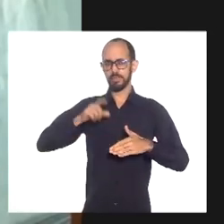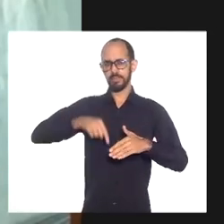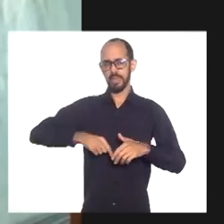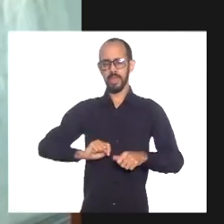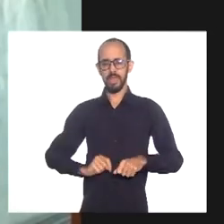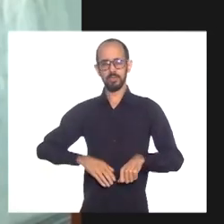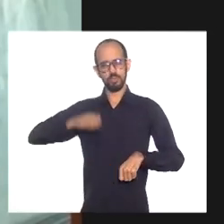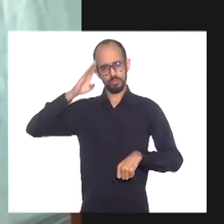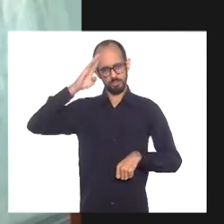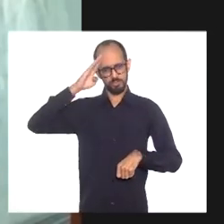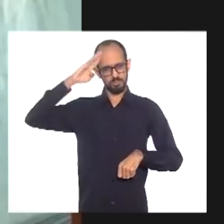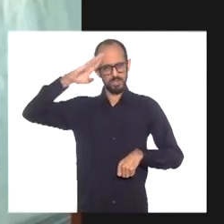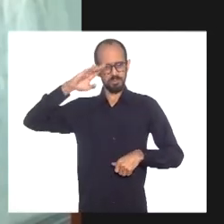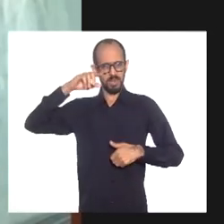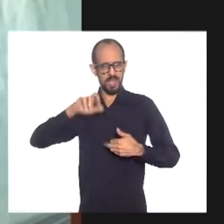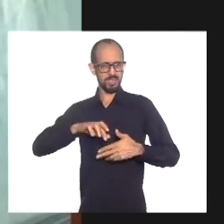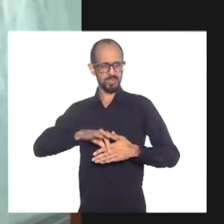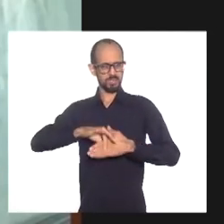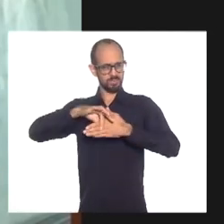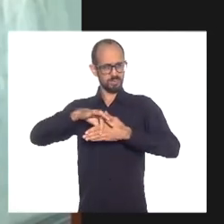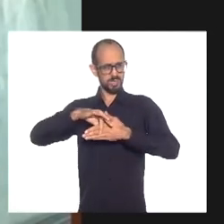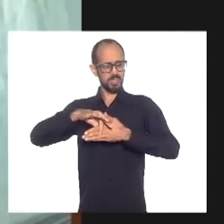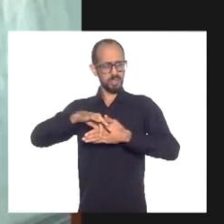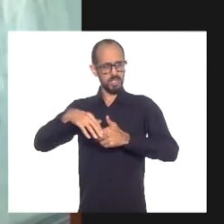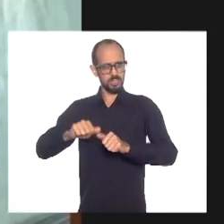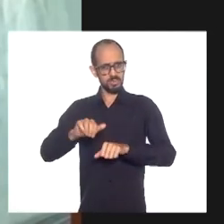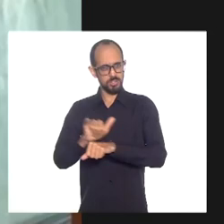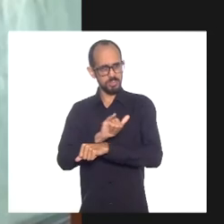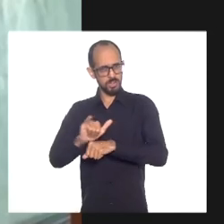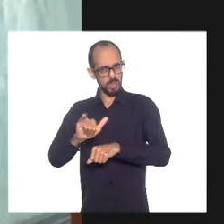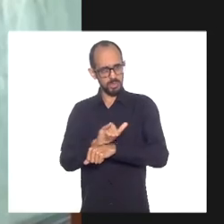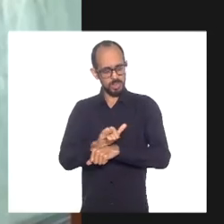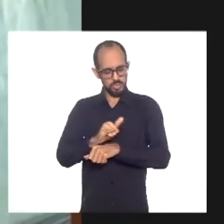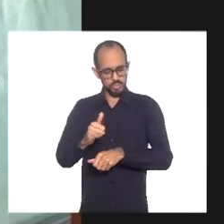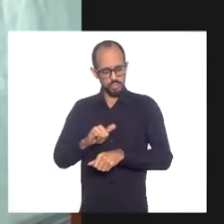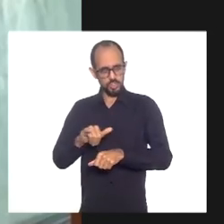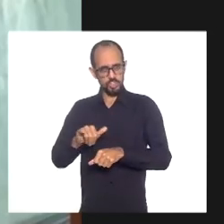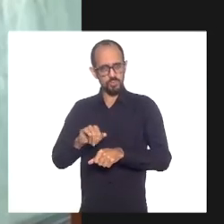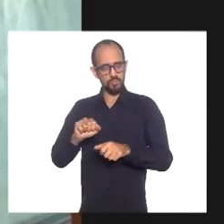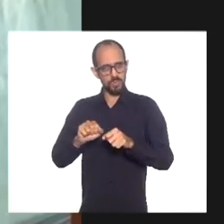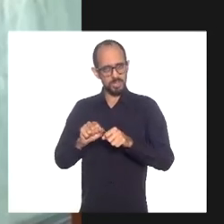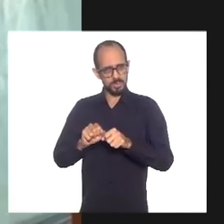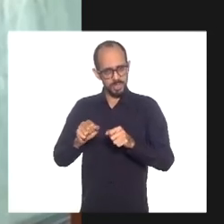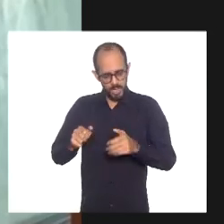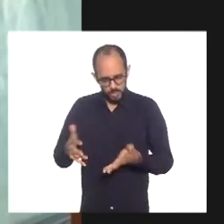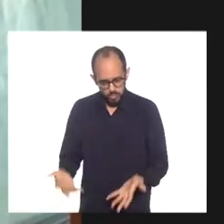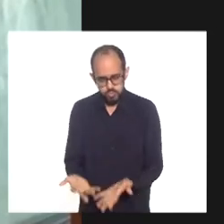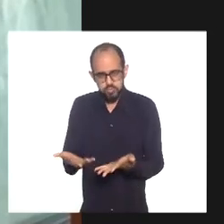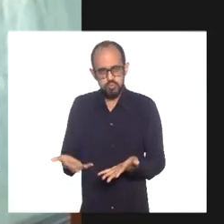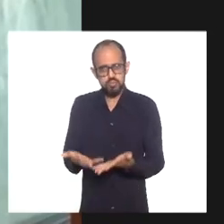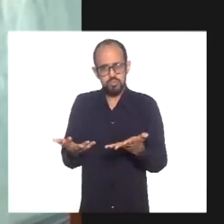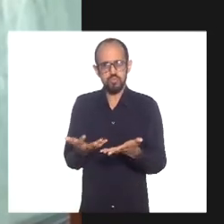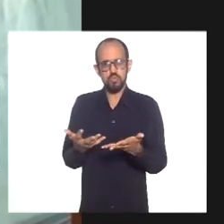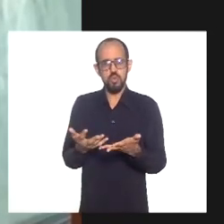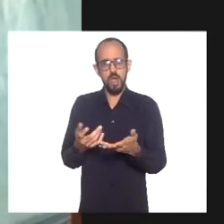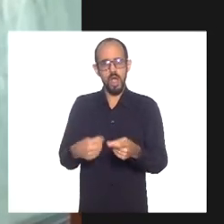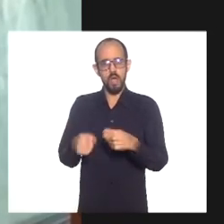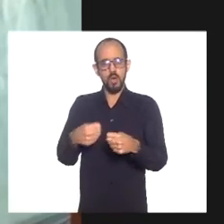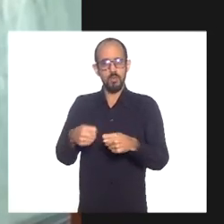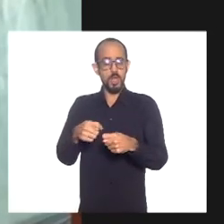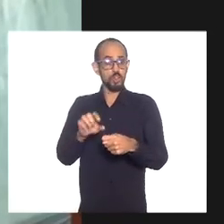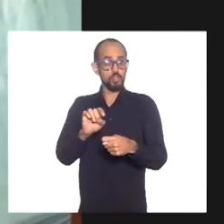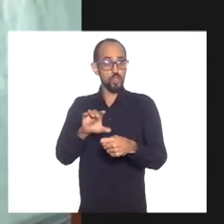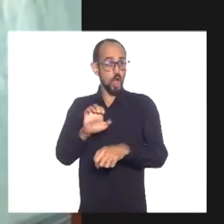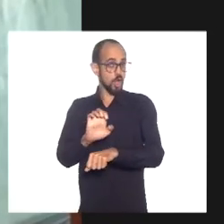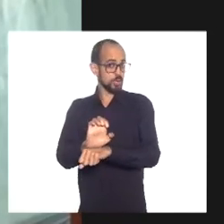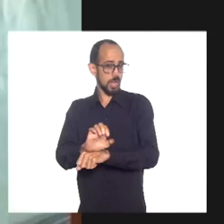né, nessa estratégia de alavancar a economia, não só do Estado do Rio de Janeiro, nós falamos, é óbvio,